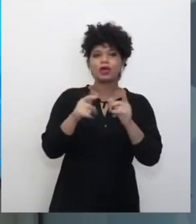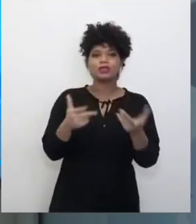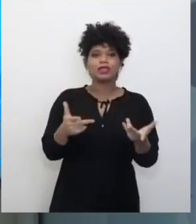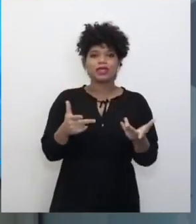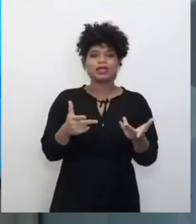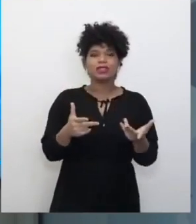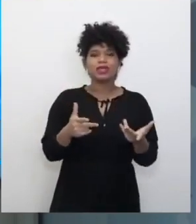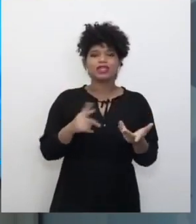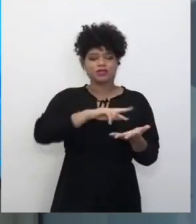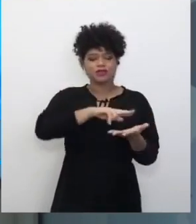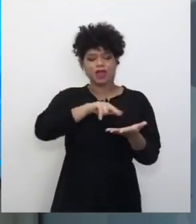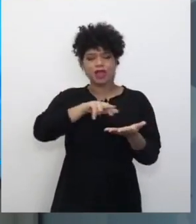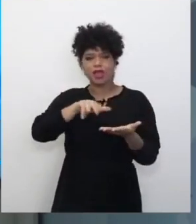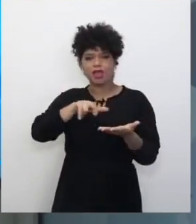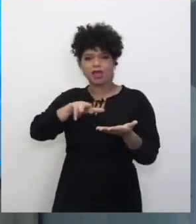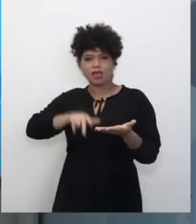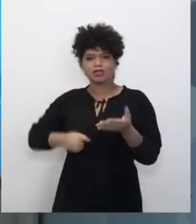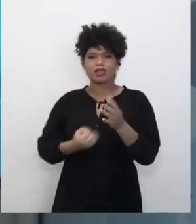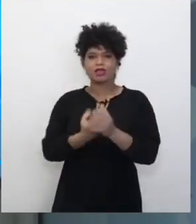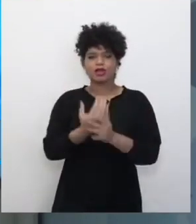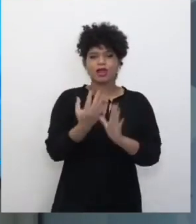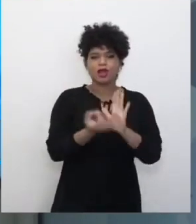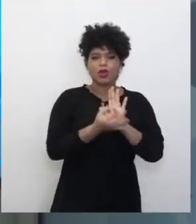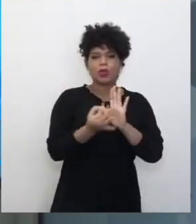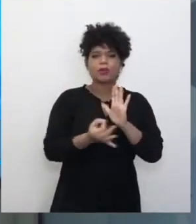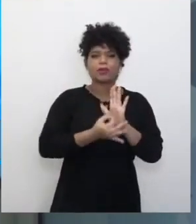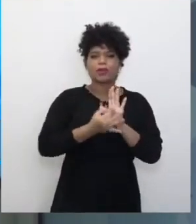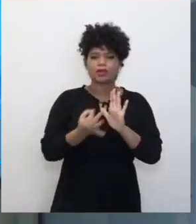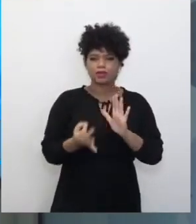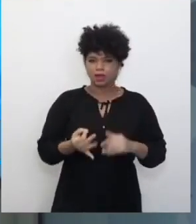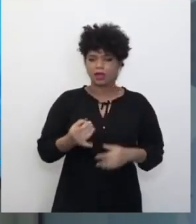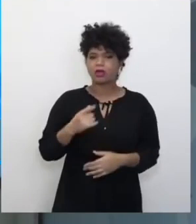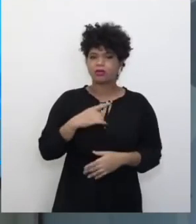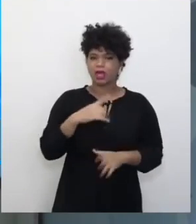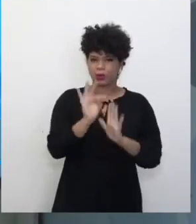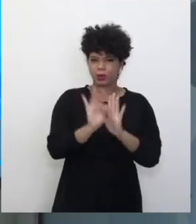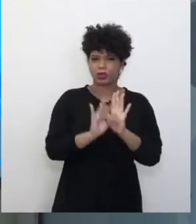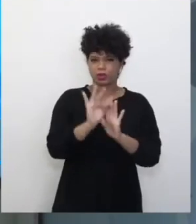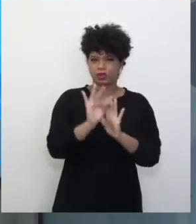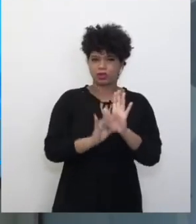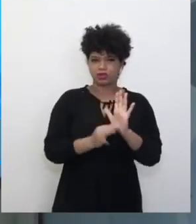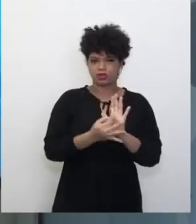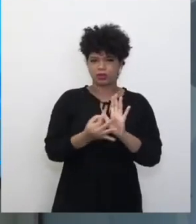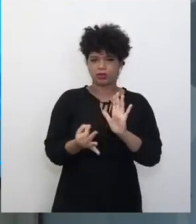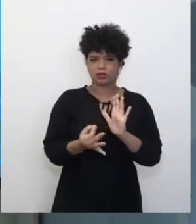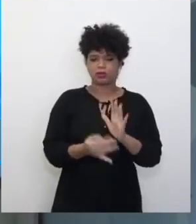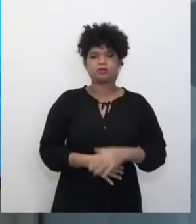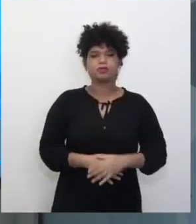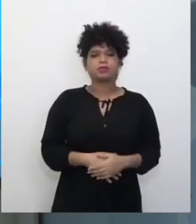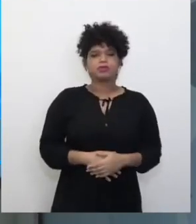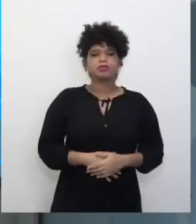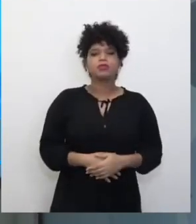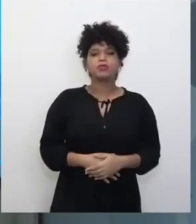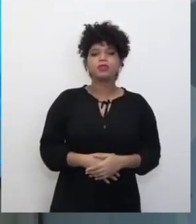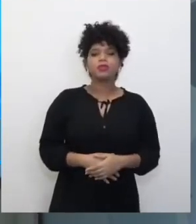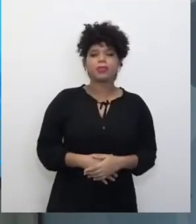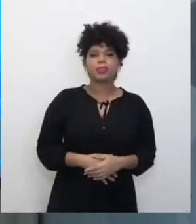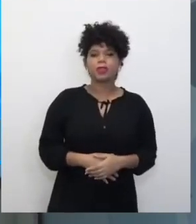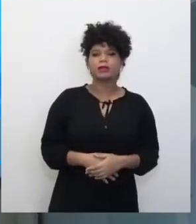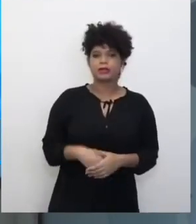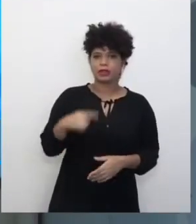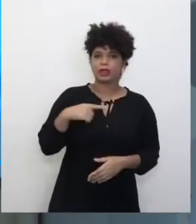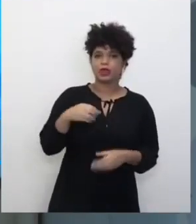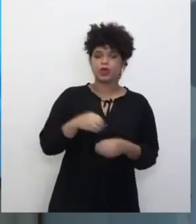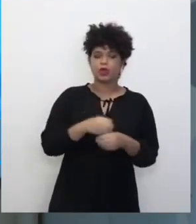criar repertórios, construir argumentos, nos textos argumentativos. Essa aula tem um conteúdo específico que eu vou colocar na tela para